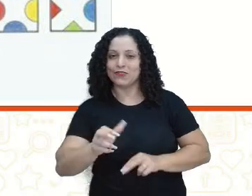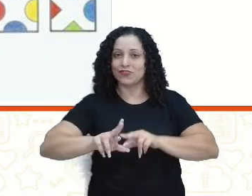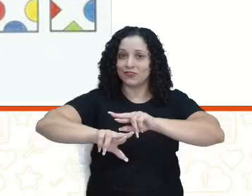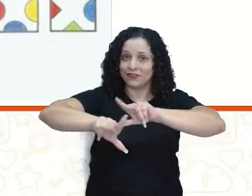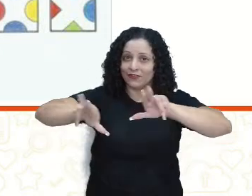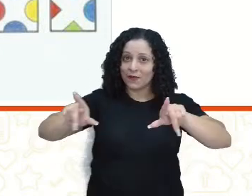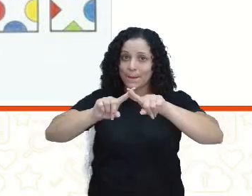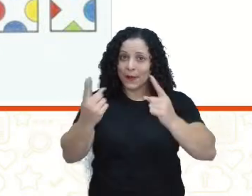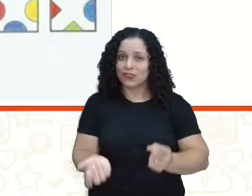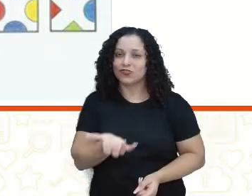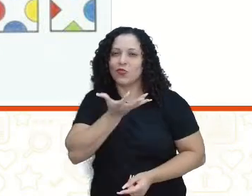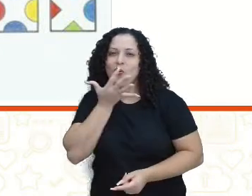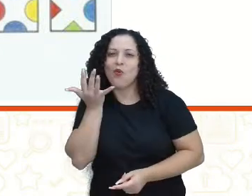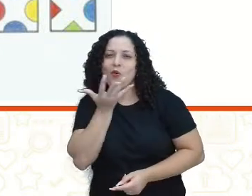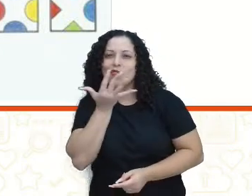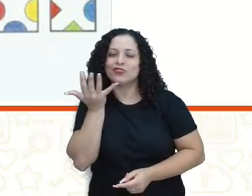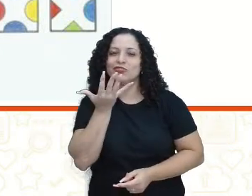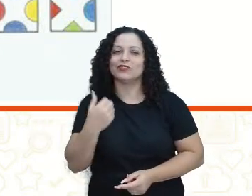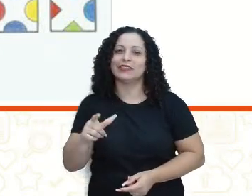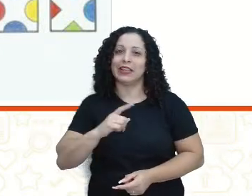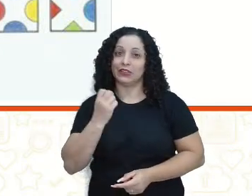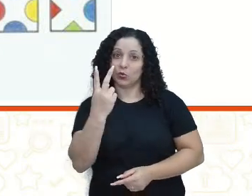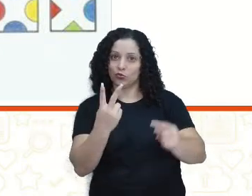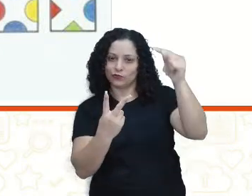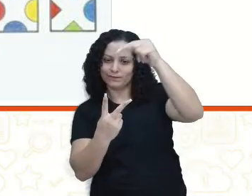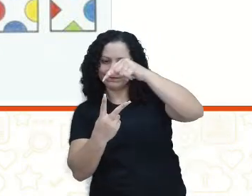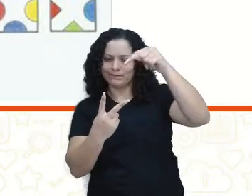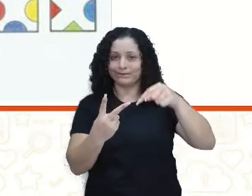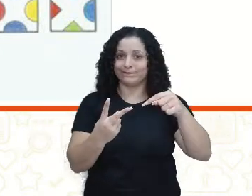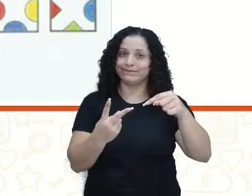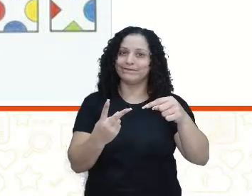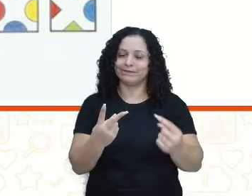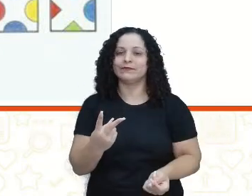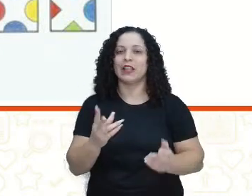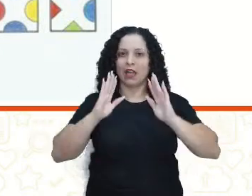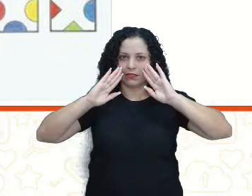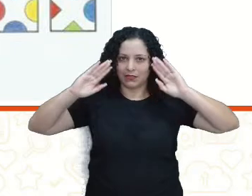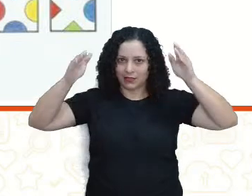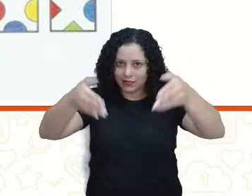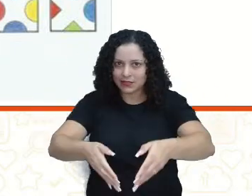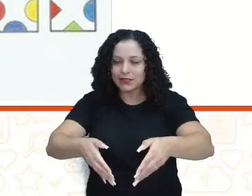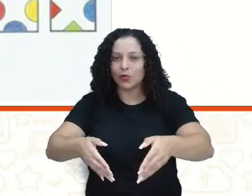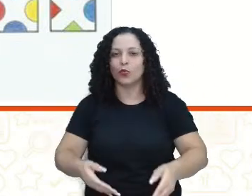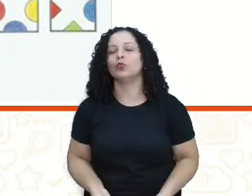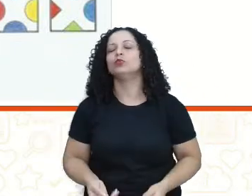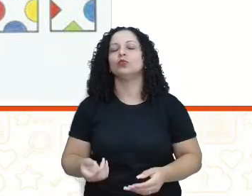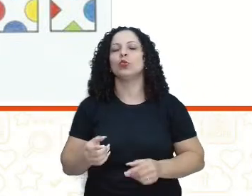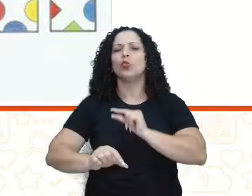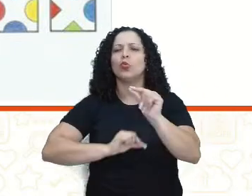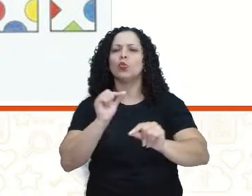as cores. Então, a gente tem 2 focos de atenção. A depender da orientação que eu der